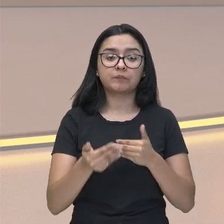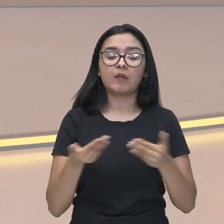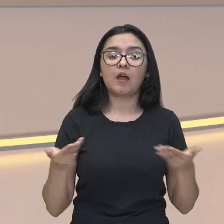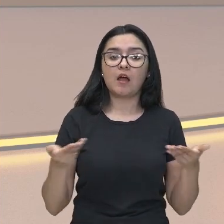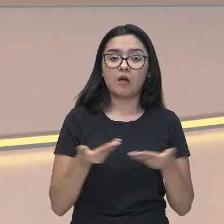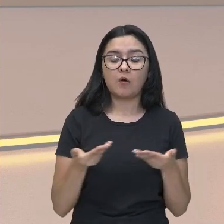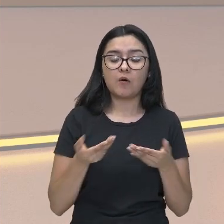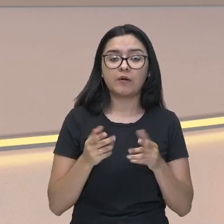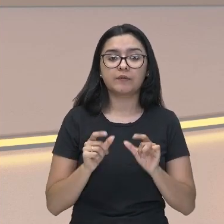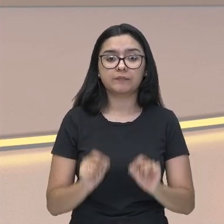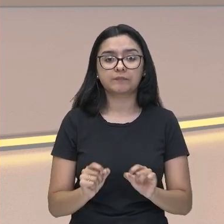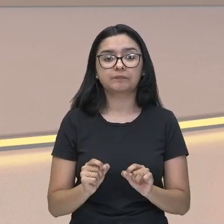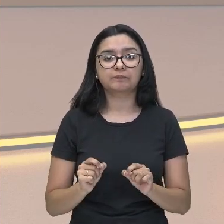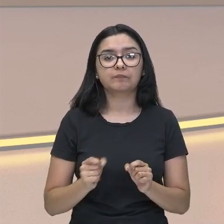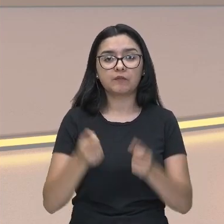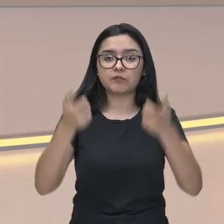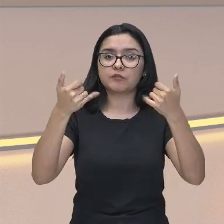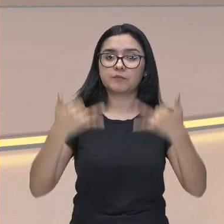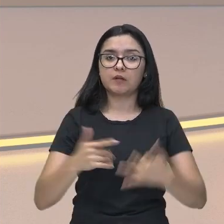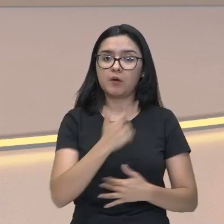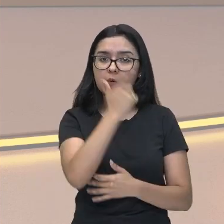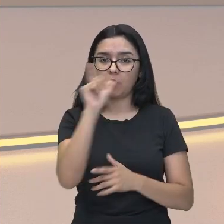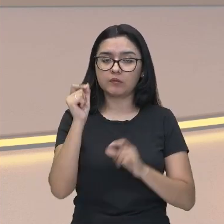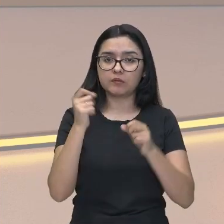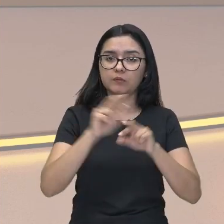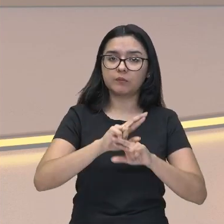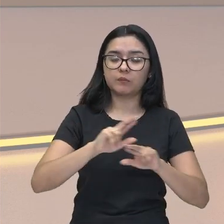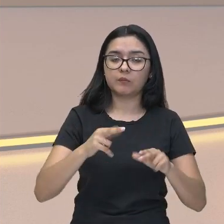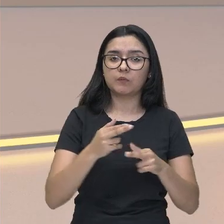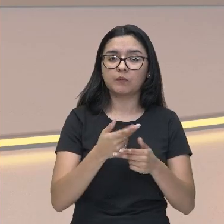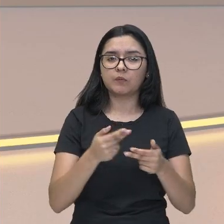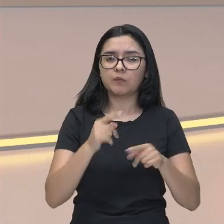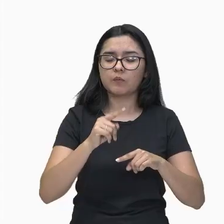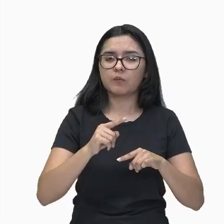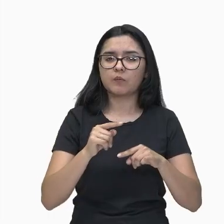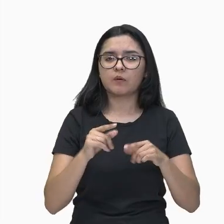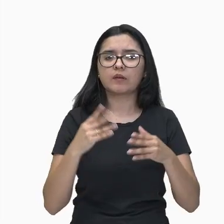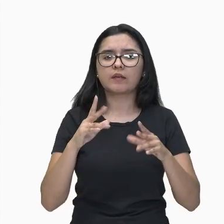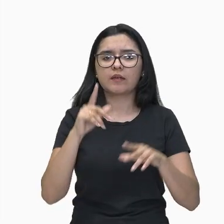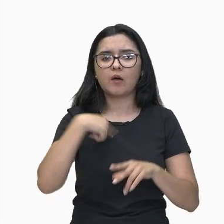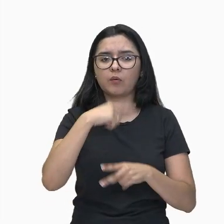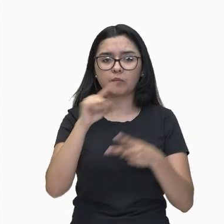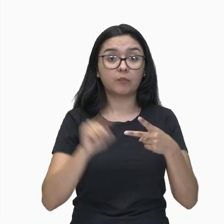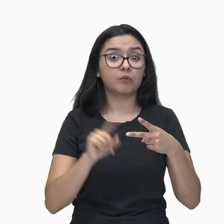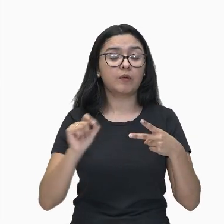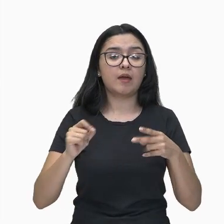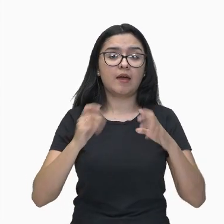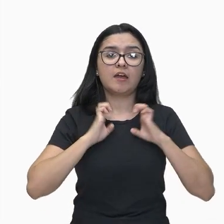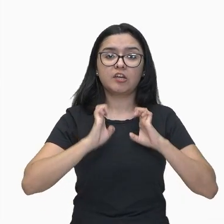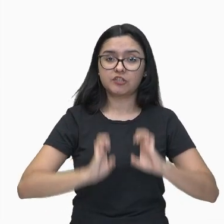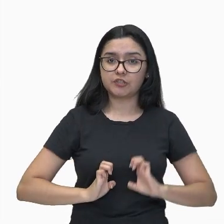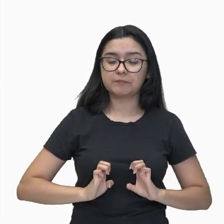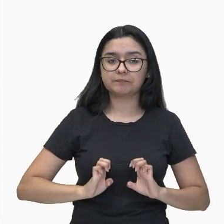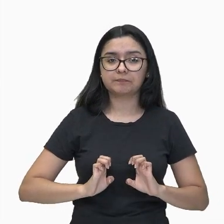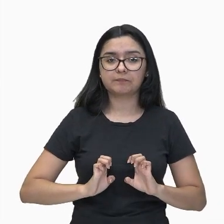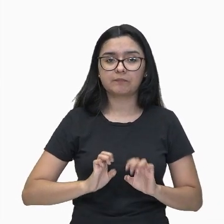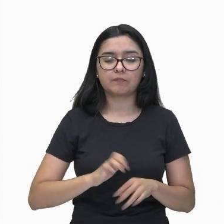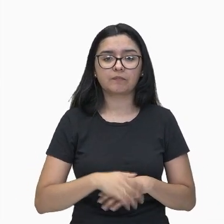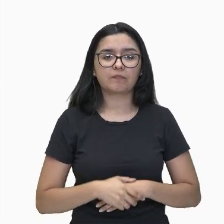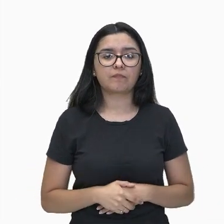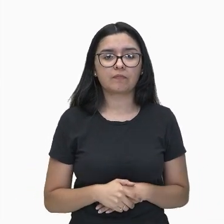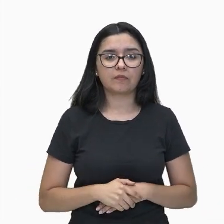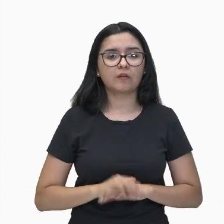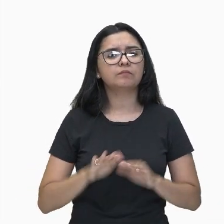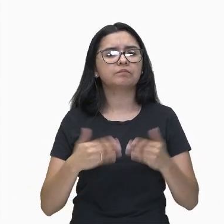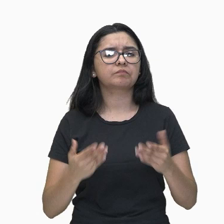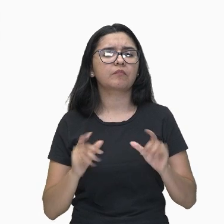outro ponto, de um outro aspecto do pensamento dele, que é a ética. Então,